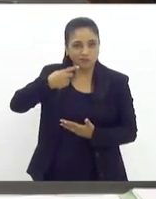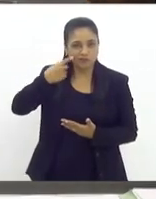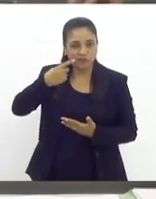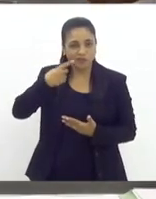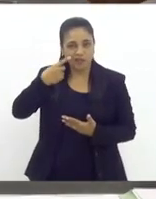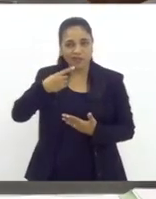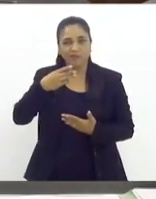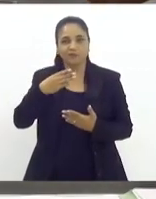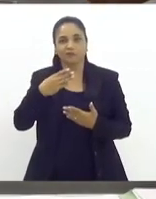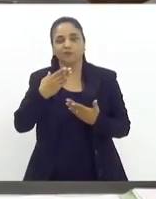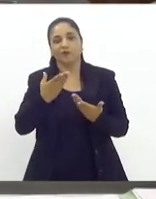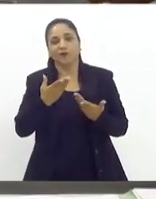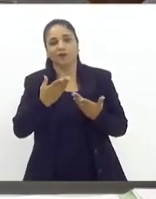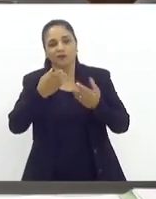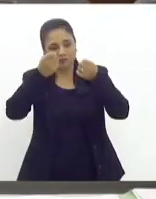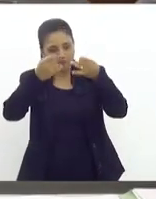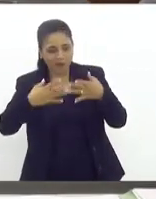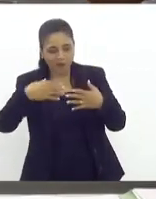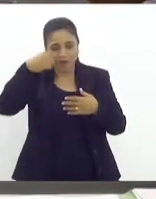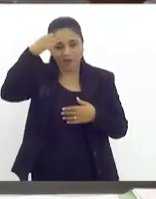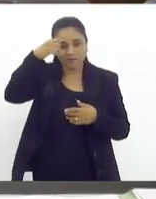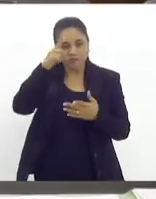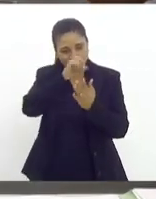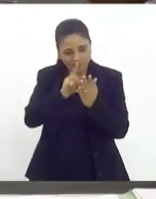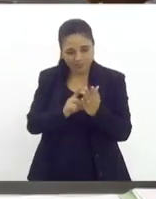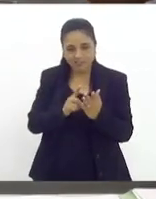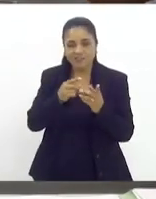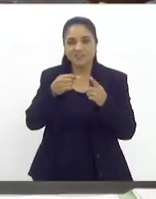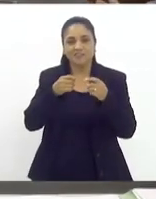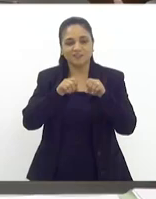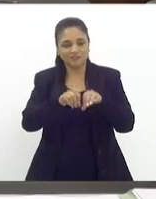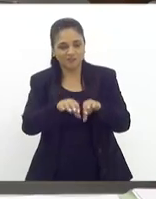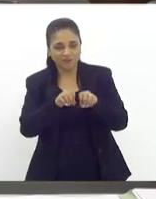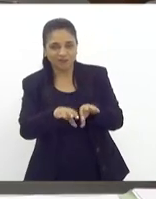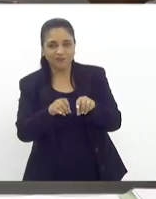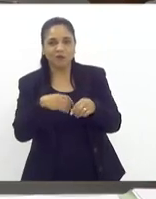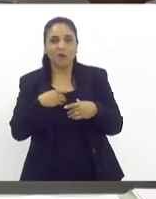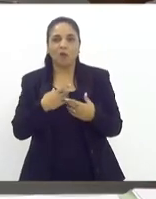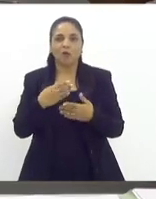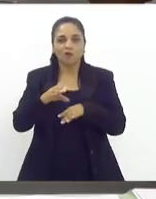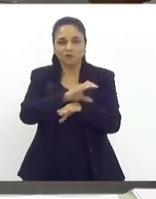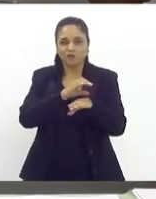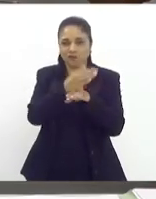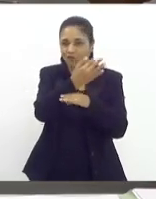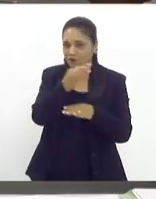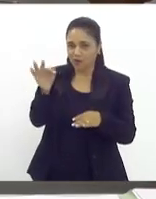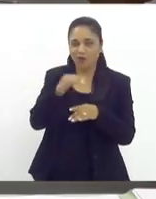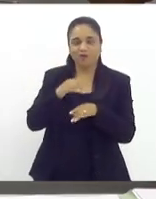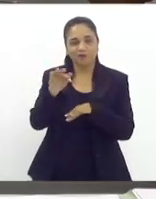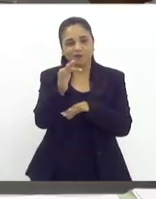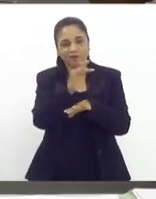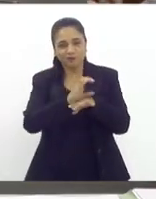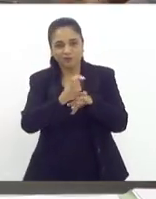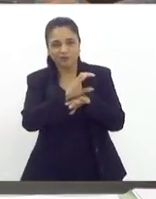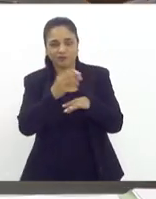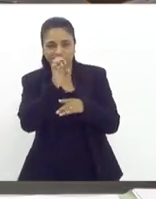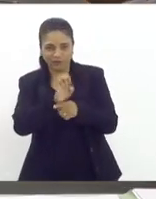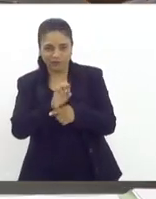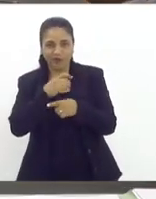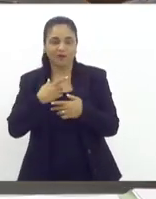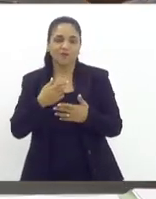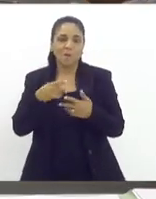STF, explicando à luz da lei de diretrizes básicas da educação, a Constituição Federal, Constituição Estadual, a legislação vigente,